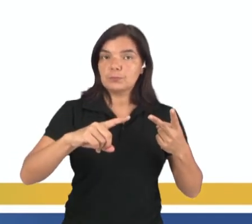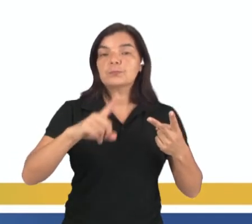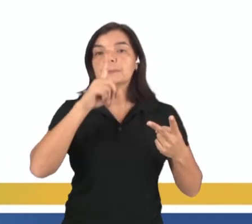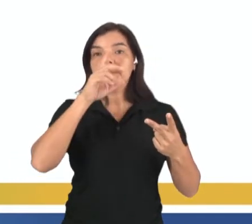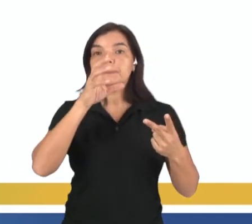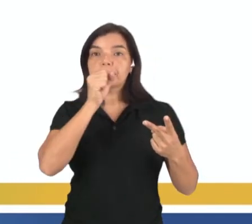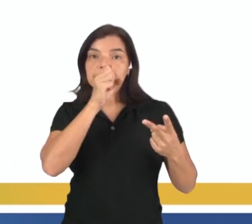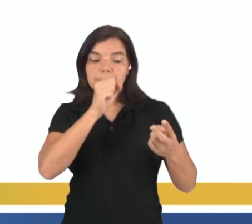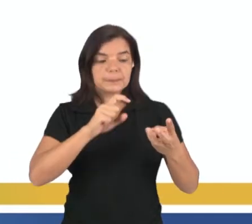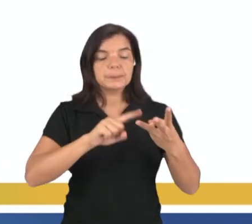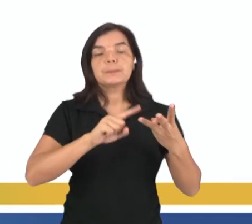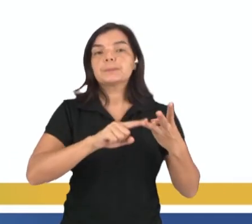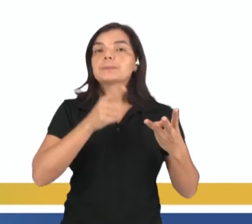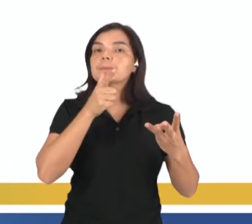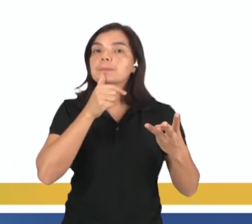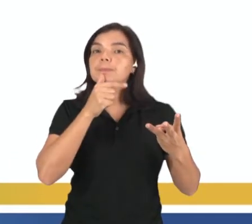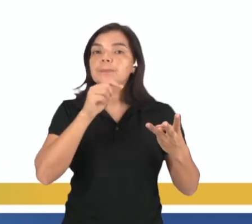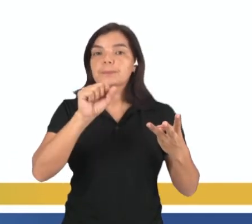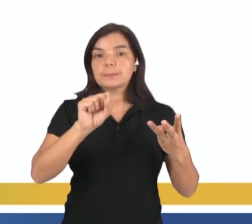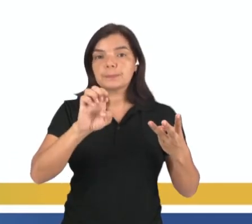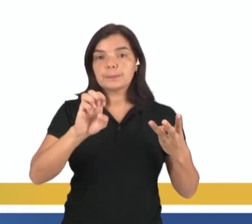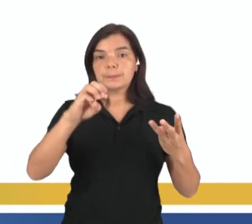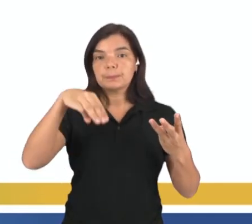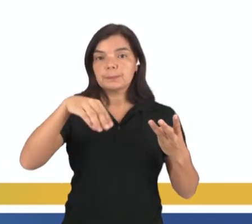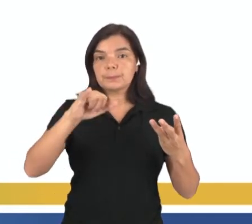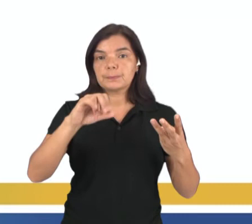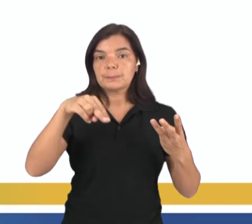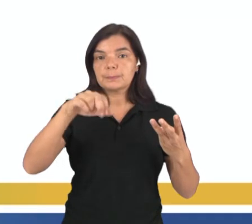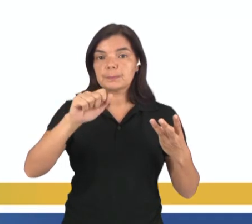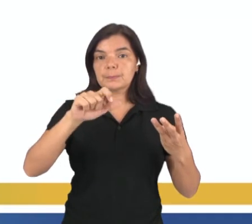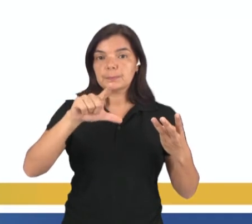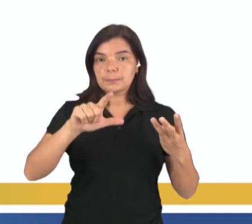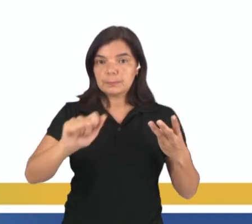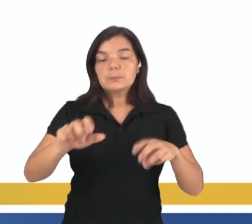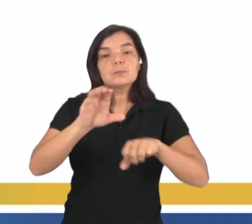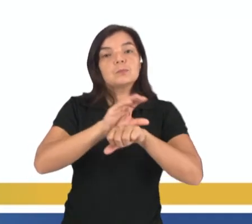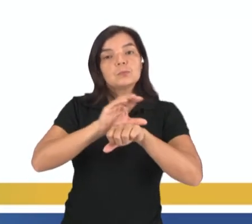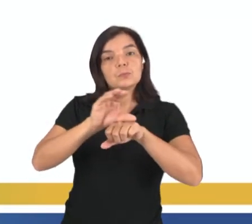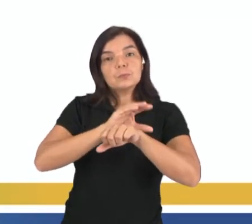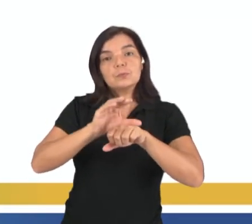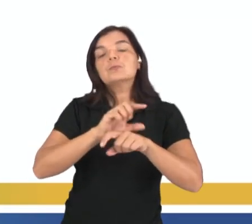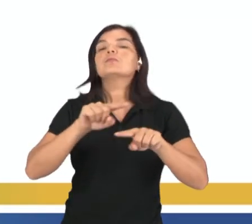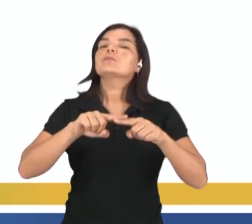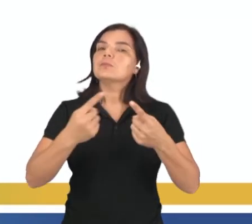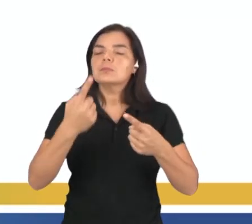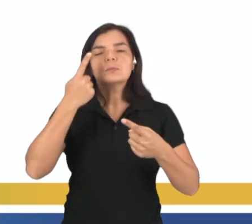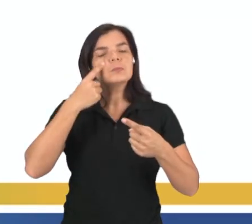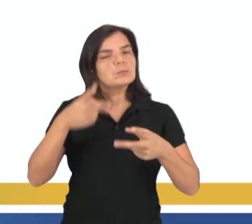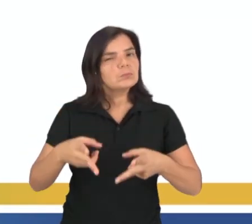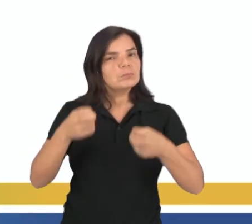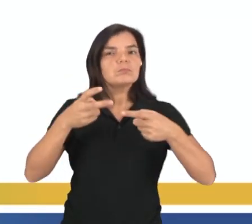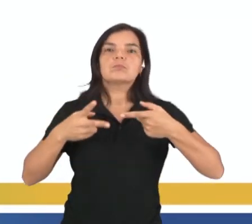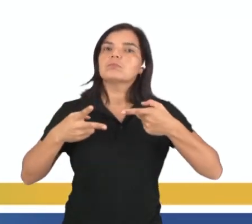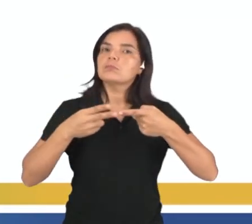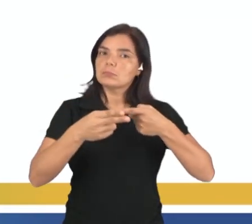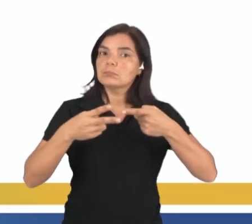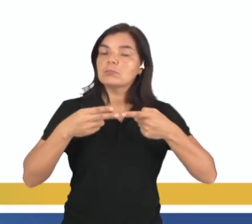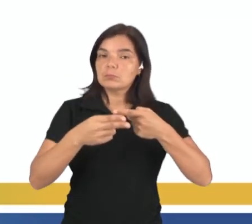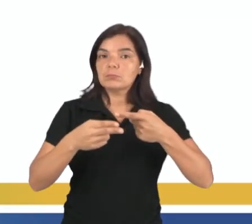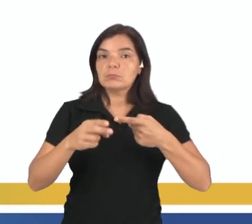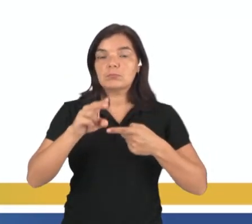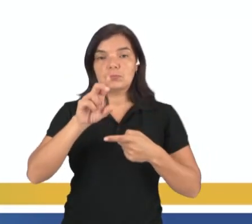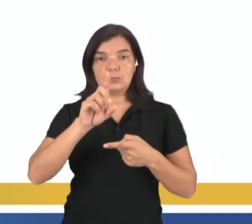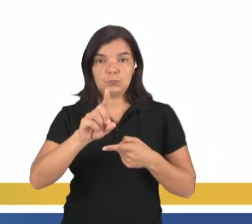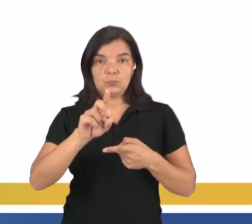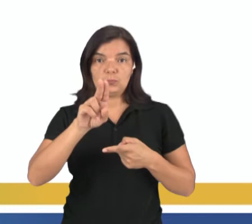em laranja e o líquido seminal marcado em cinza. E nós vimos que a vasectomia ela vai ser realizada nos